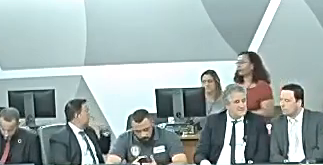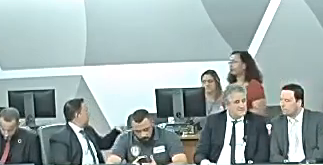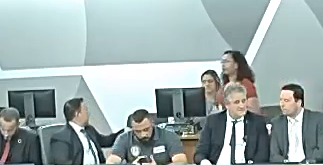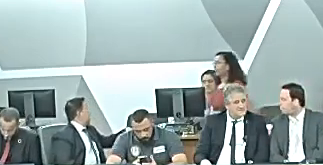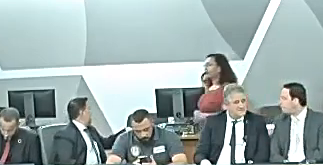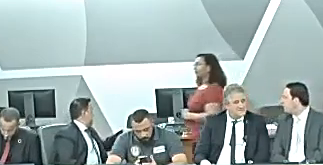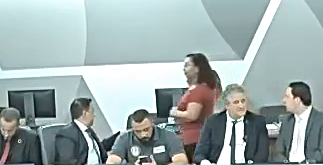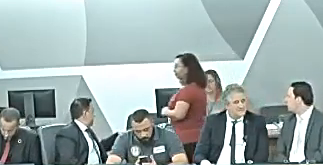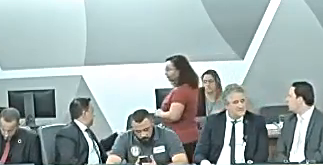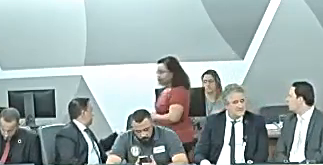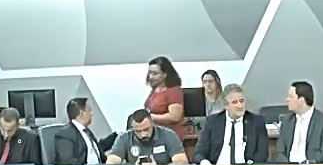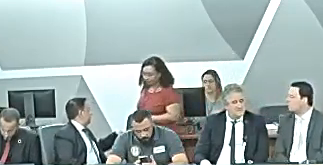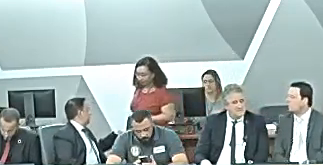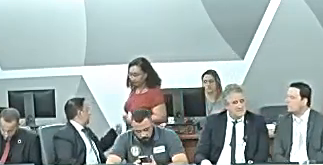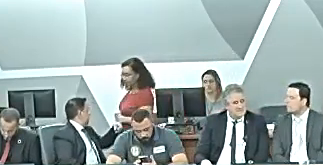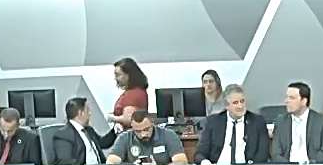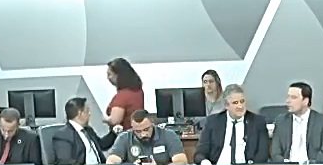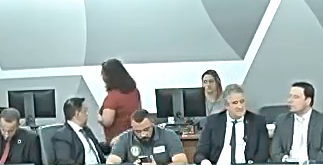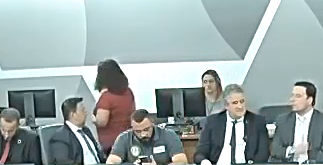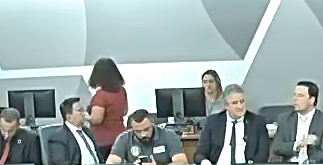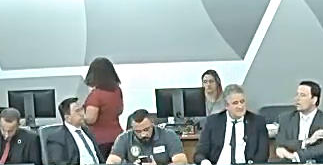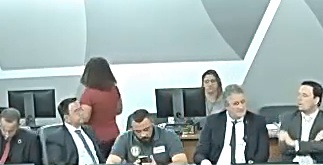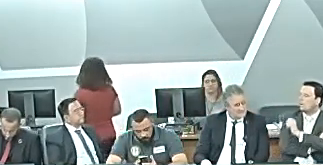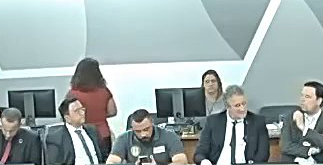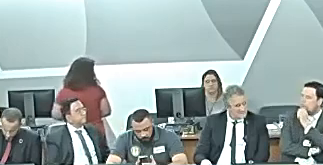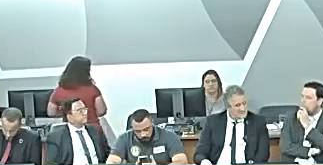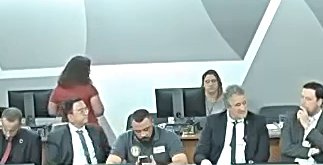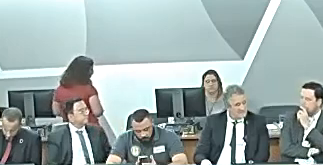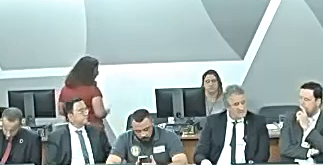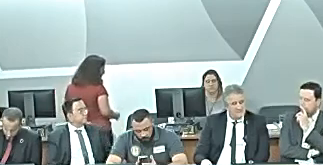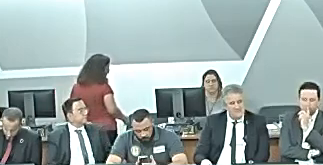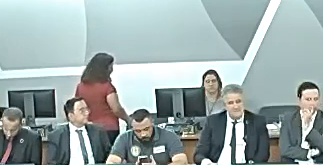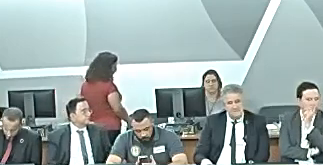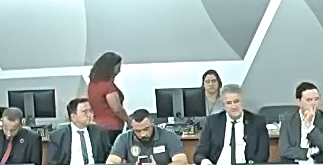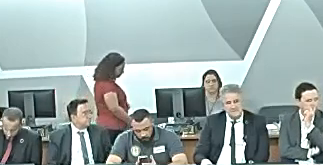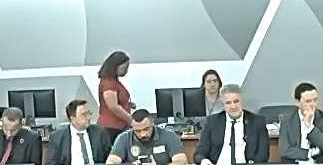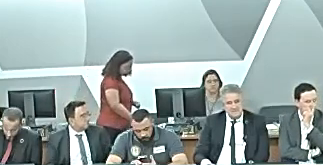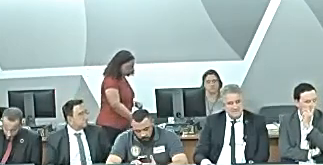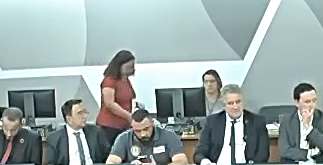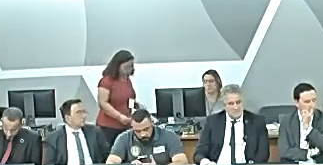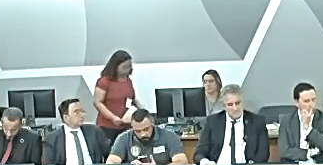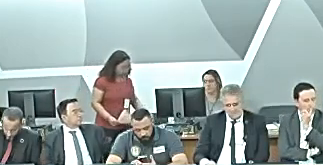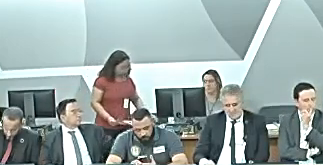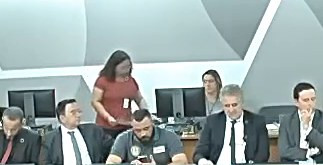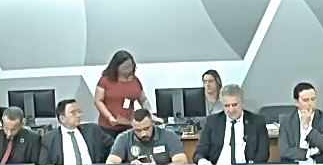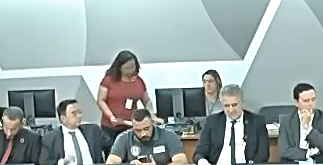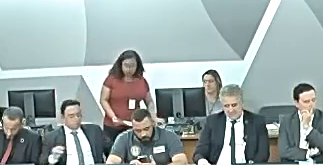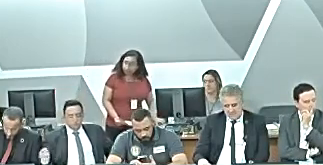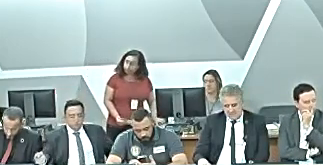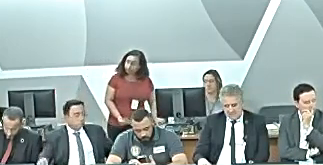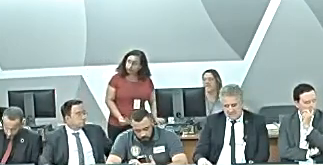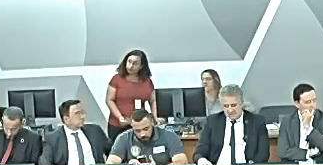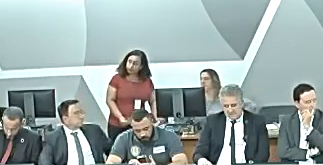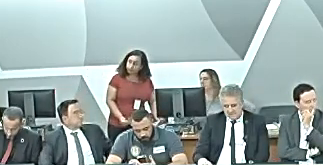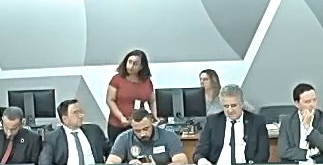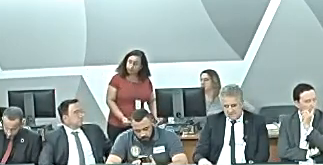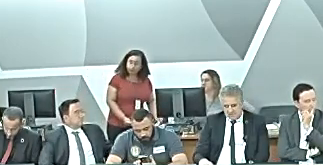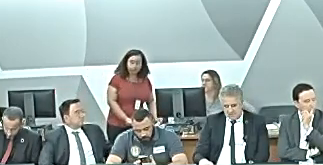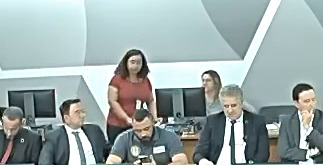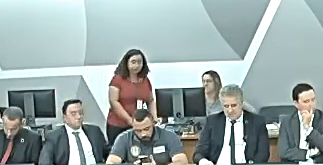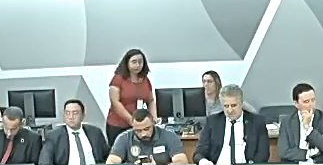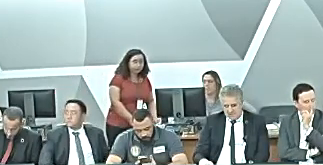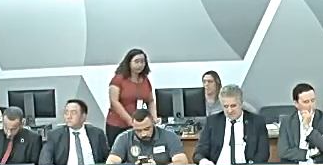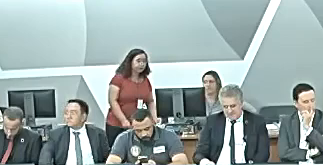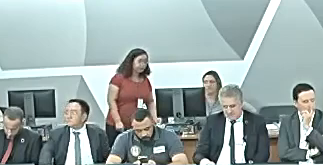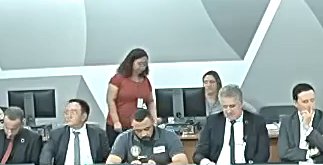à presidência considerando que nós temos uma audiência uma reunião chamada para esta comissão